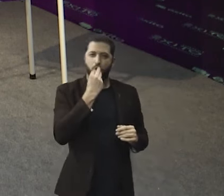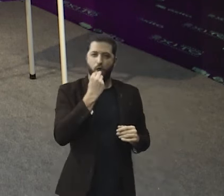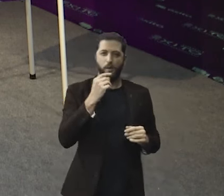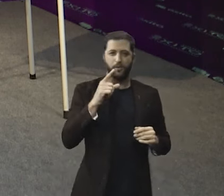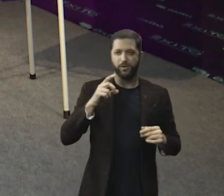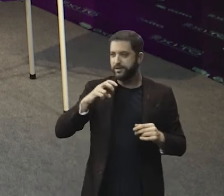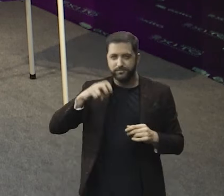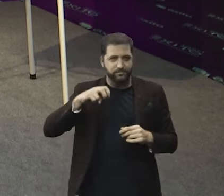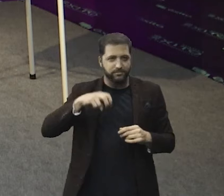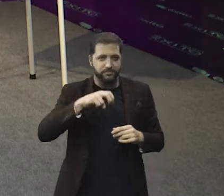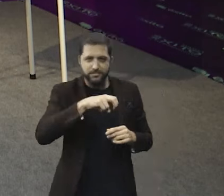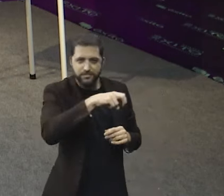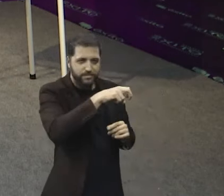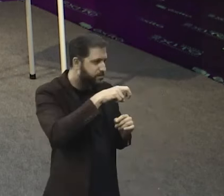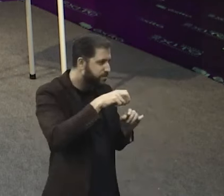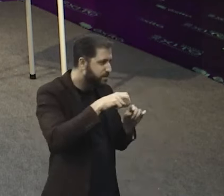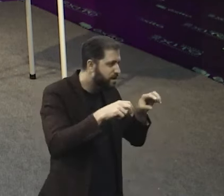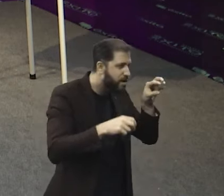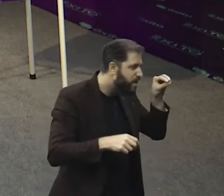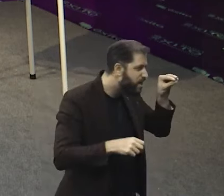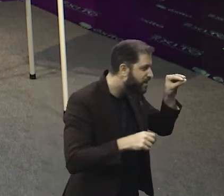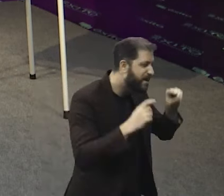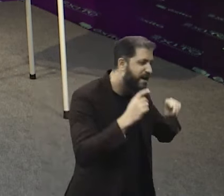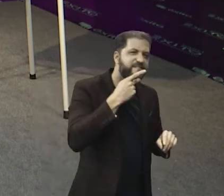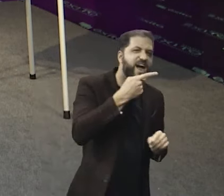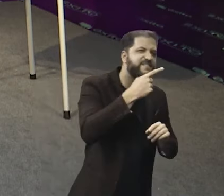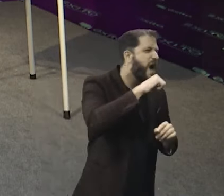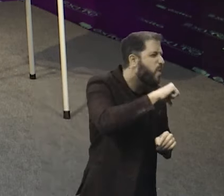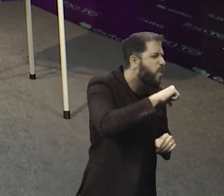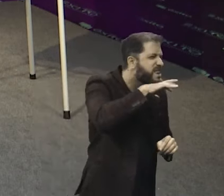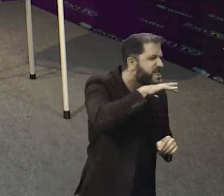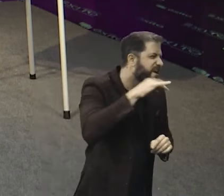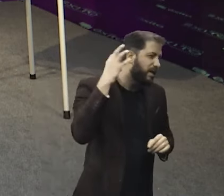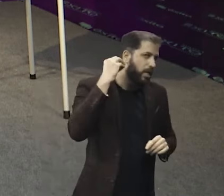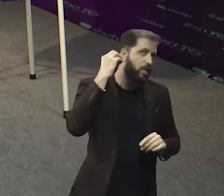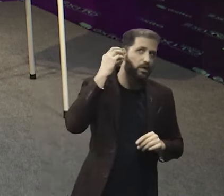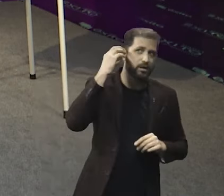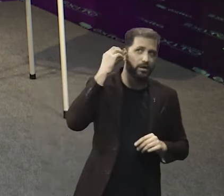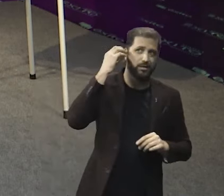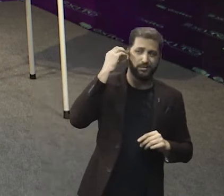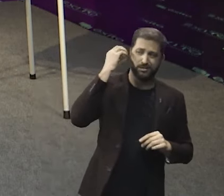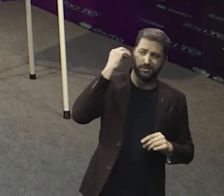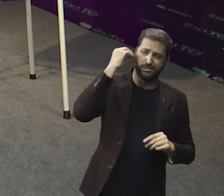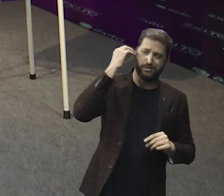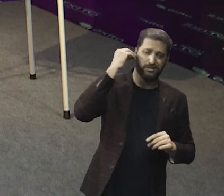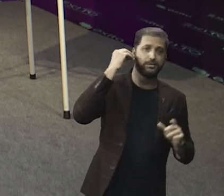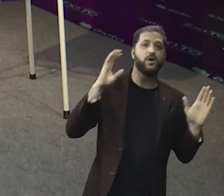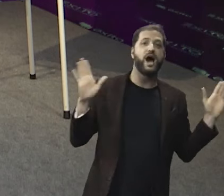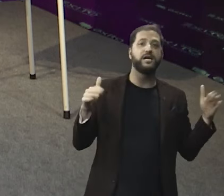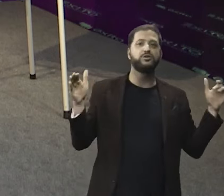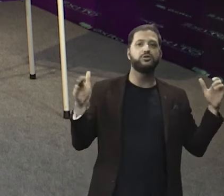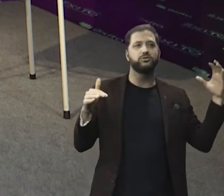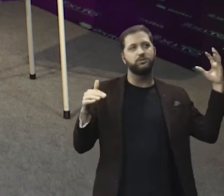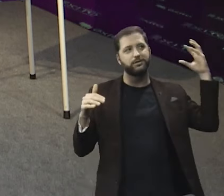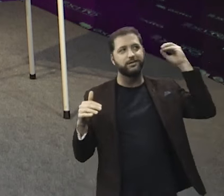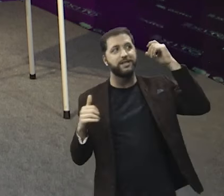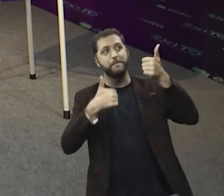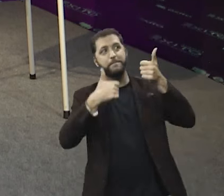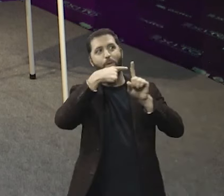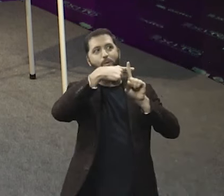pessoa e começa a falar um monte de coisa ruim ruim ruim ruim e daí vem o hinho começa a falar um monte de coisa boa boa boa boa quem que você